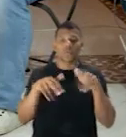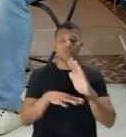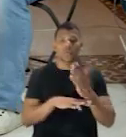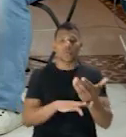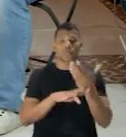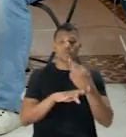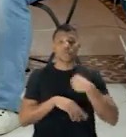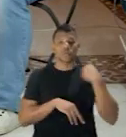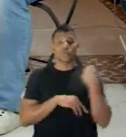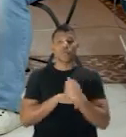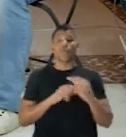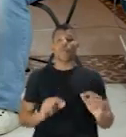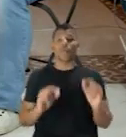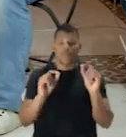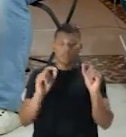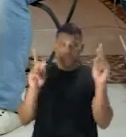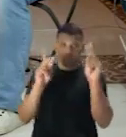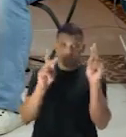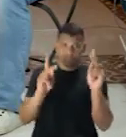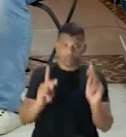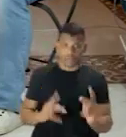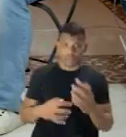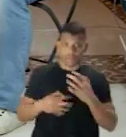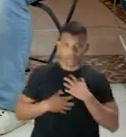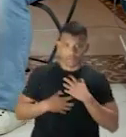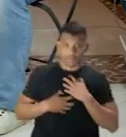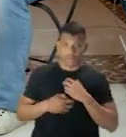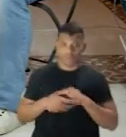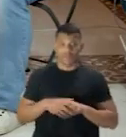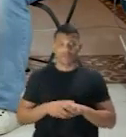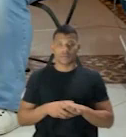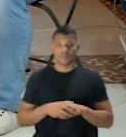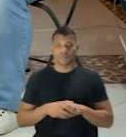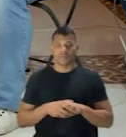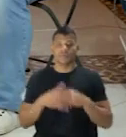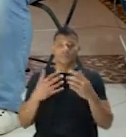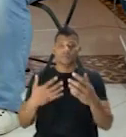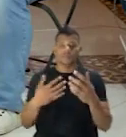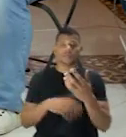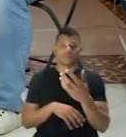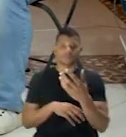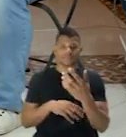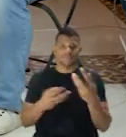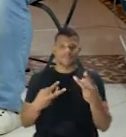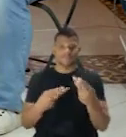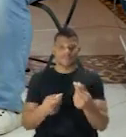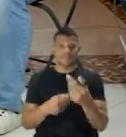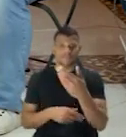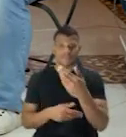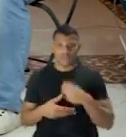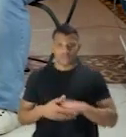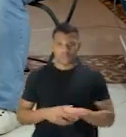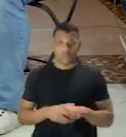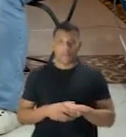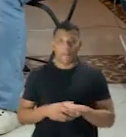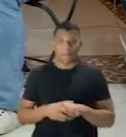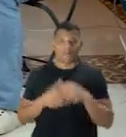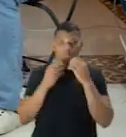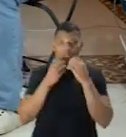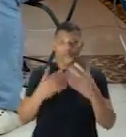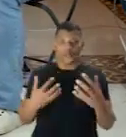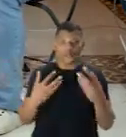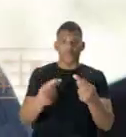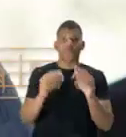ajuda a gente a viver em paz. Ah, moleque, olha a velha guarda aí. Bom